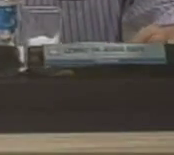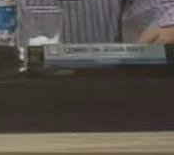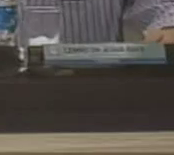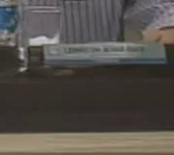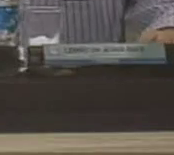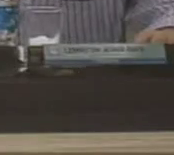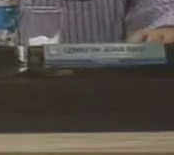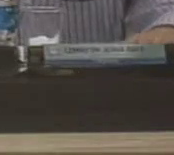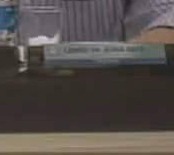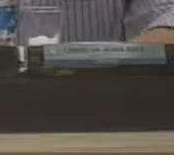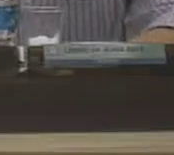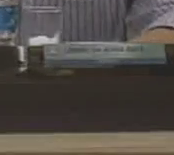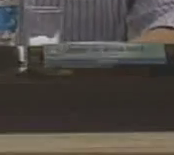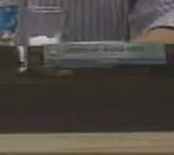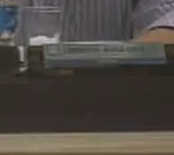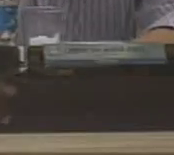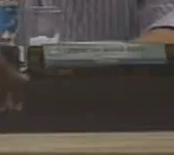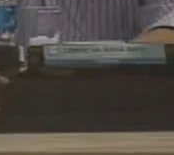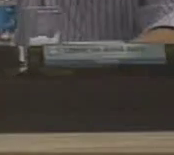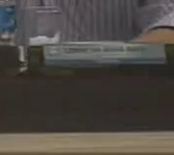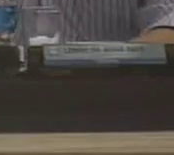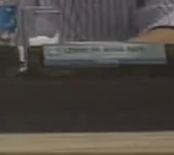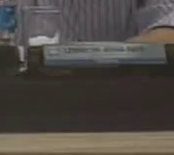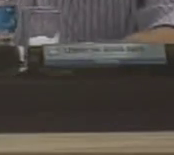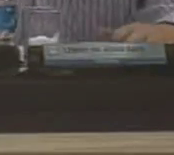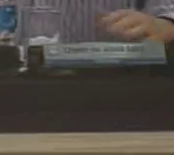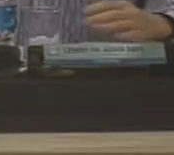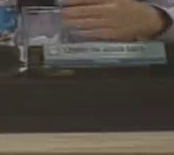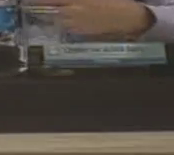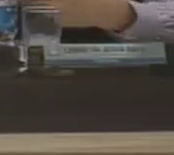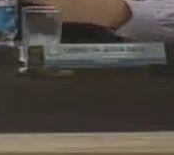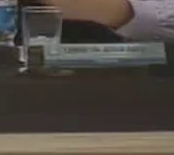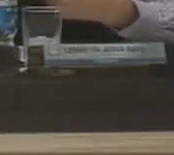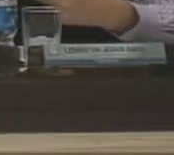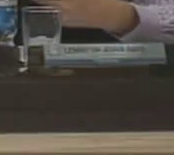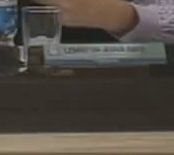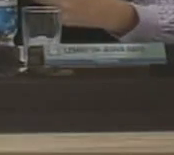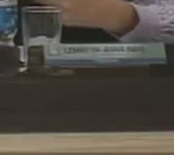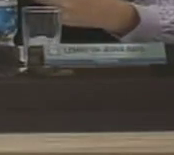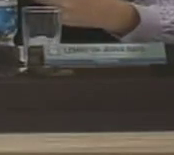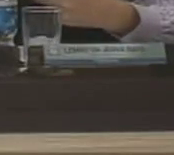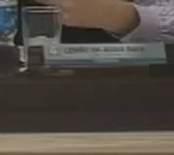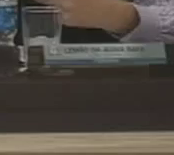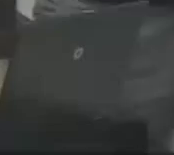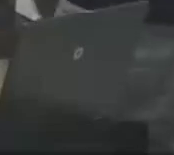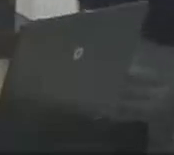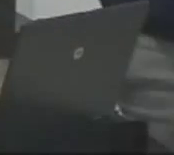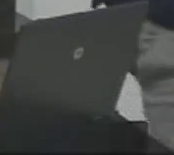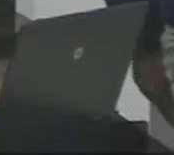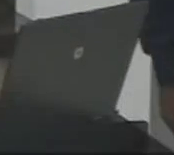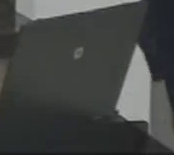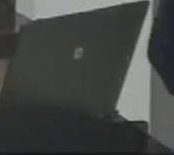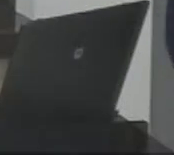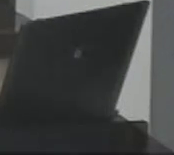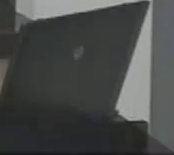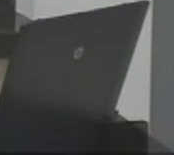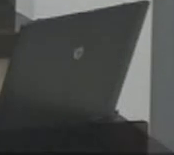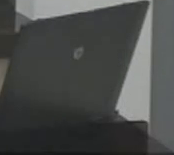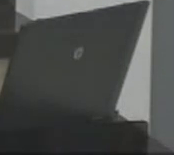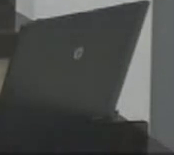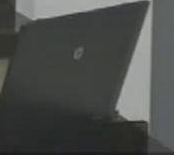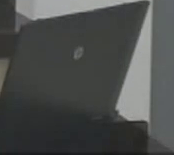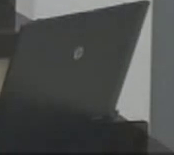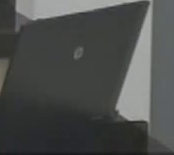Senhor presidente, nobres colegas, só para confirmar a Comissão da Saúde que na quarta-feira estaremos